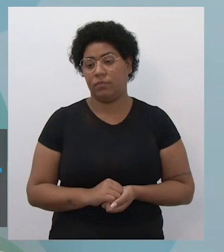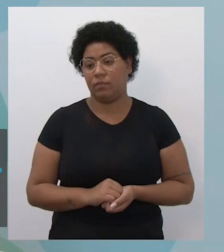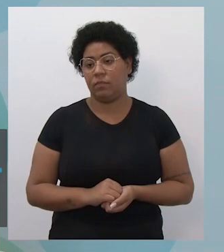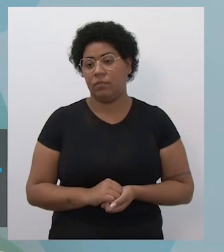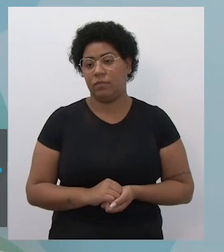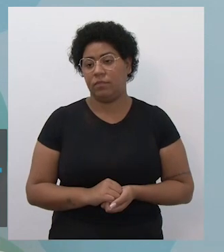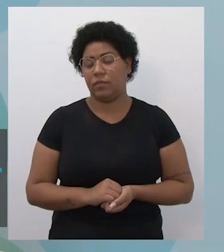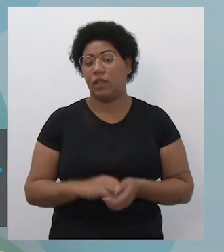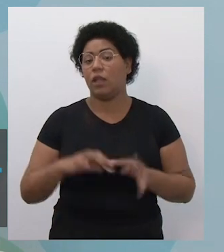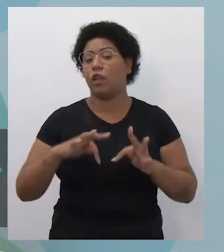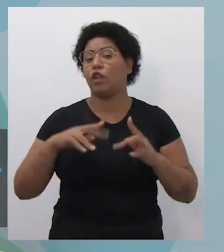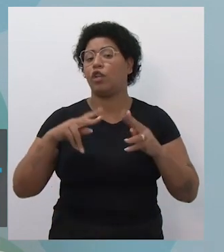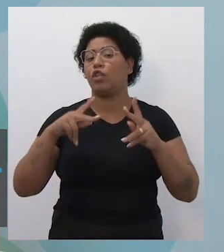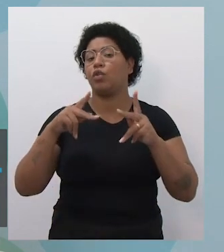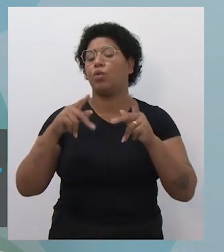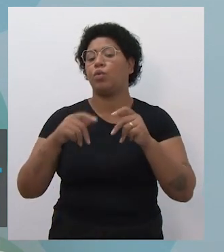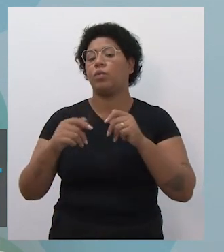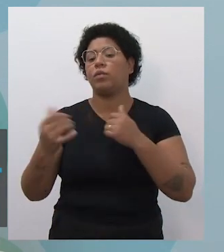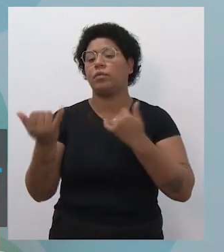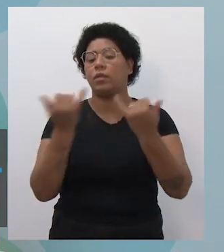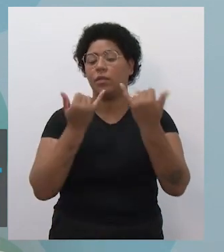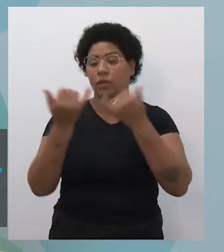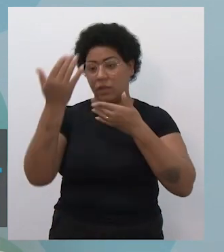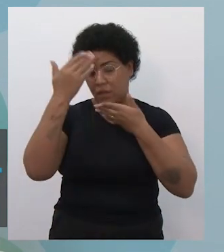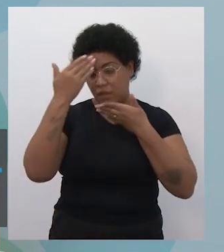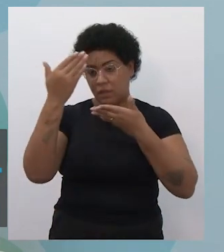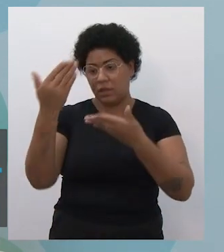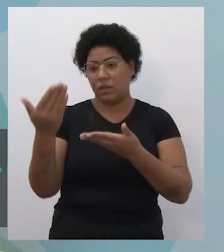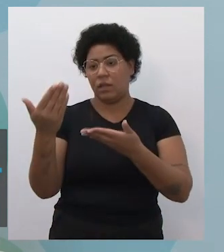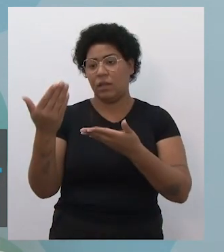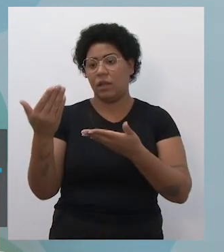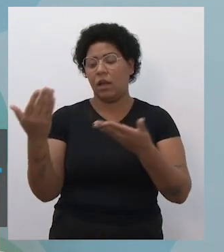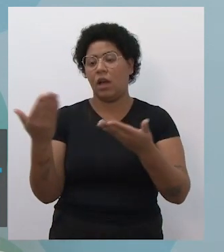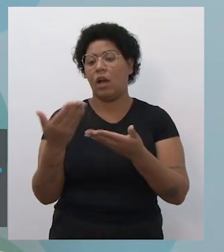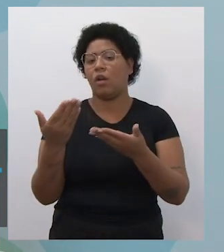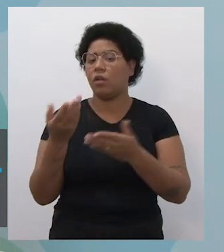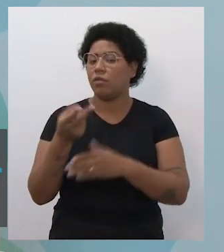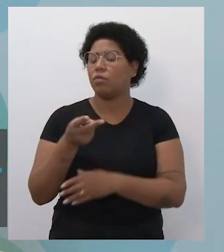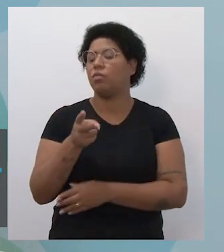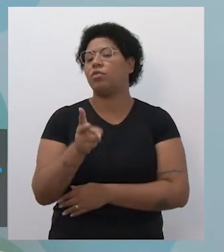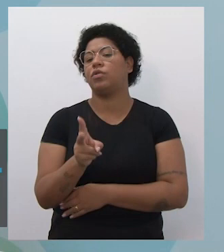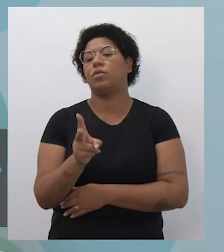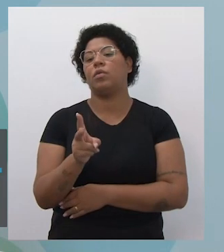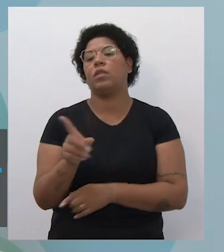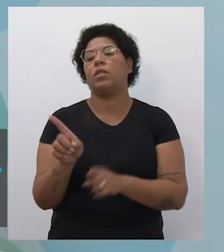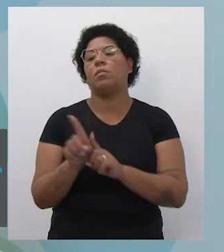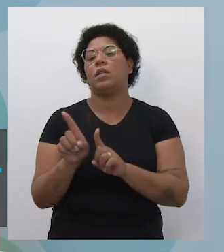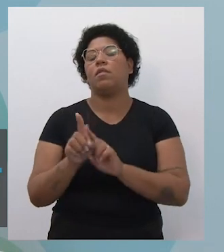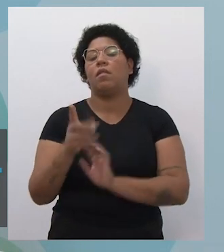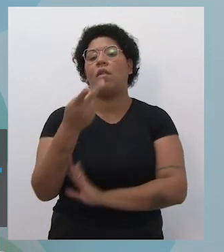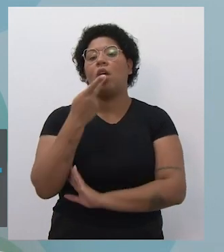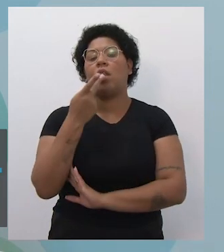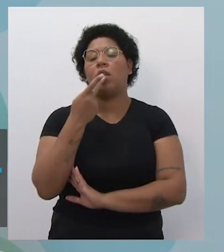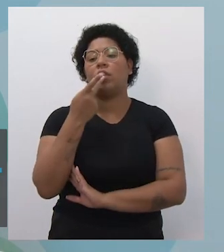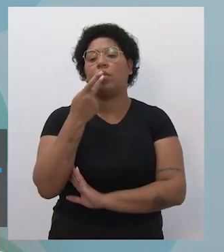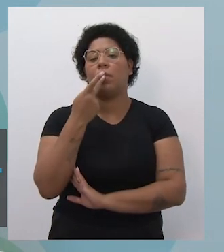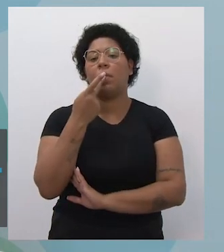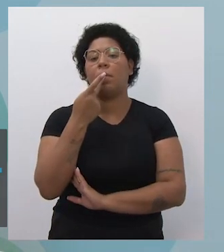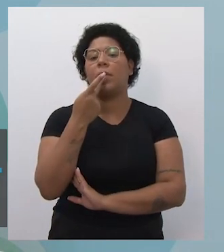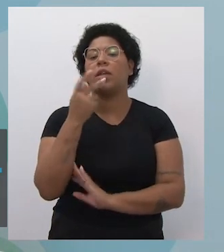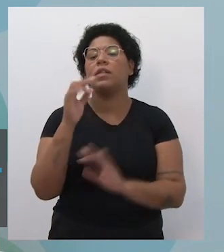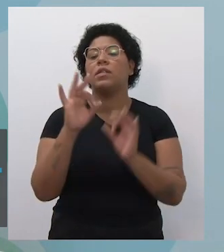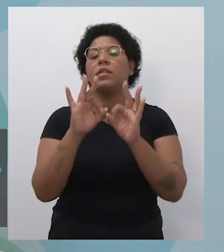Diante de todas essas contribuições, então, nós agradecemos. Vamos dar sequência, então, falando agora de uma forma mais